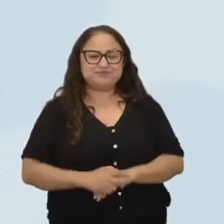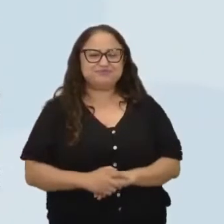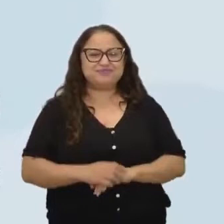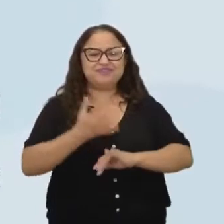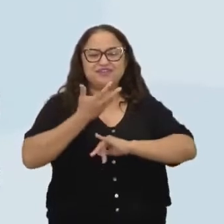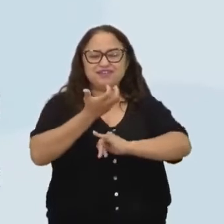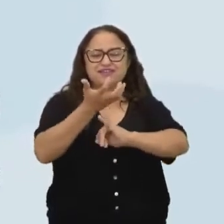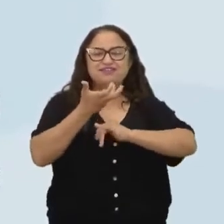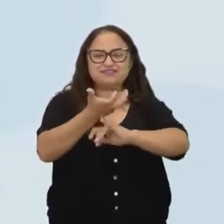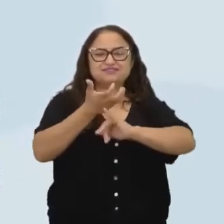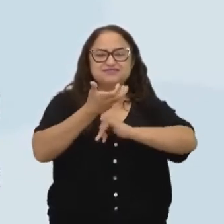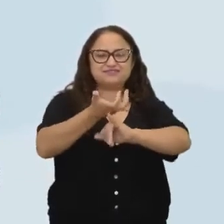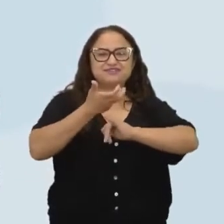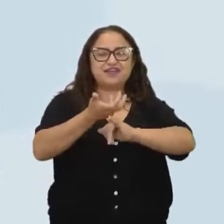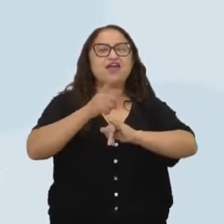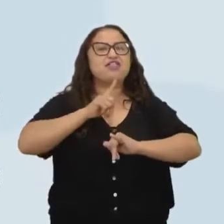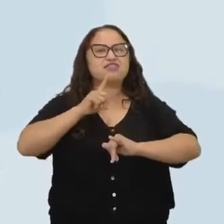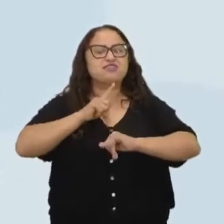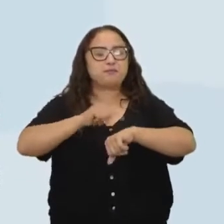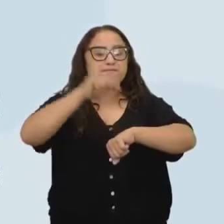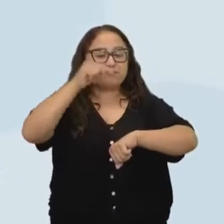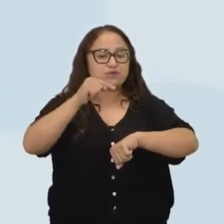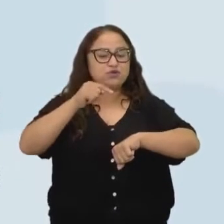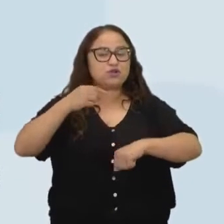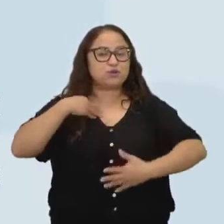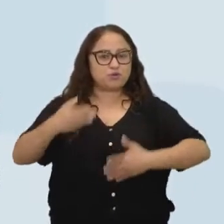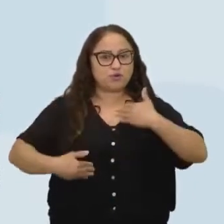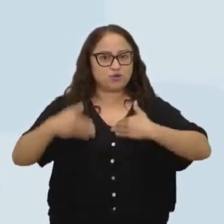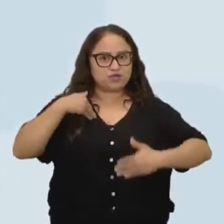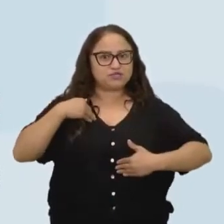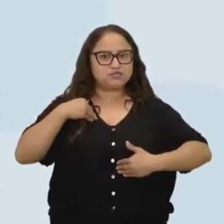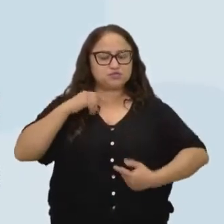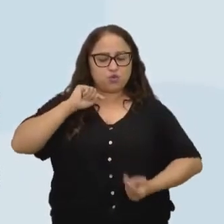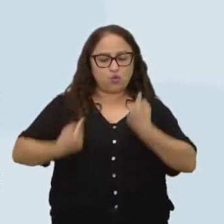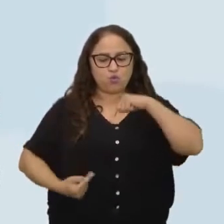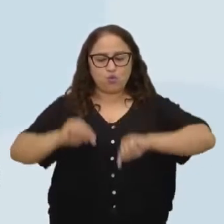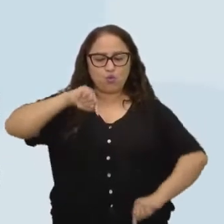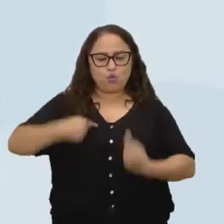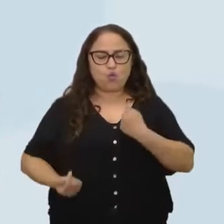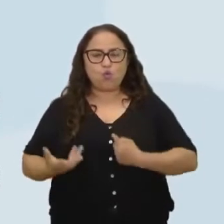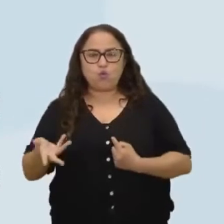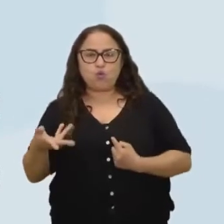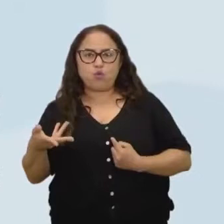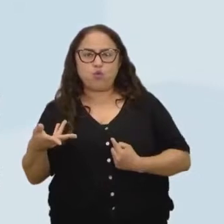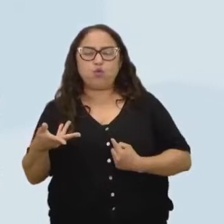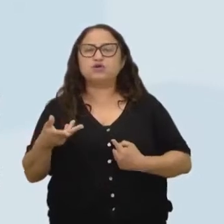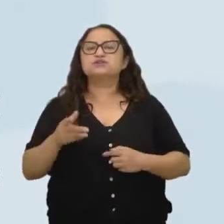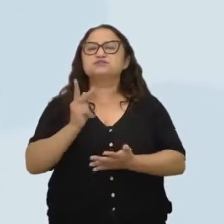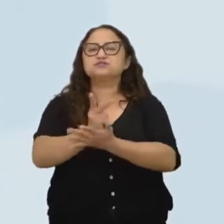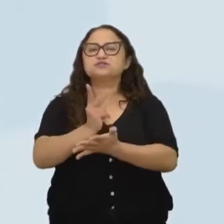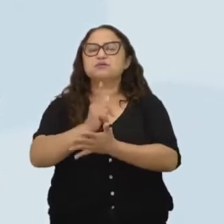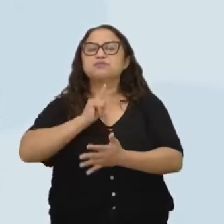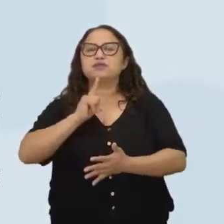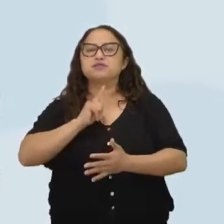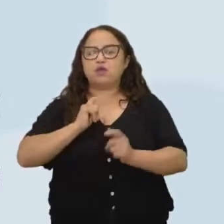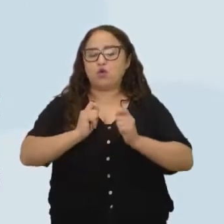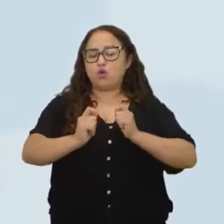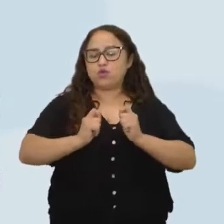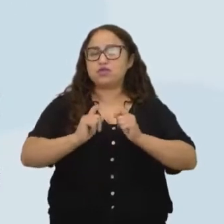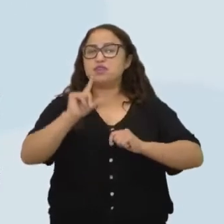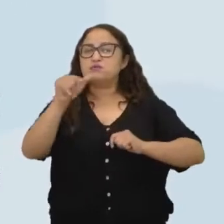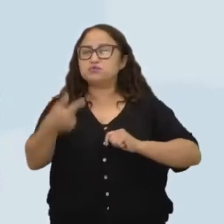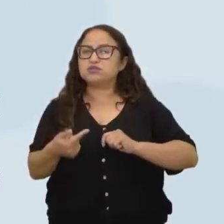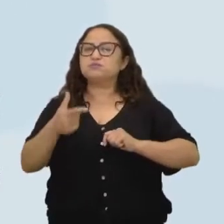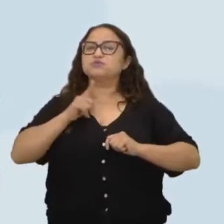O gasto calórico se estende por horas após a atividade porque o organismo mantém o metabolismo acelerado, procurando se estabelecer o equilíbrio corporal após o